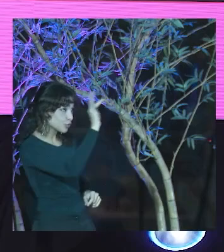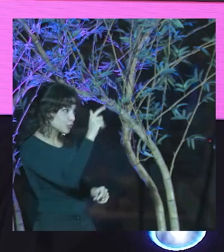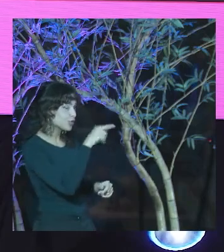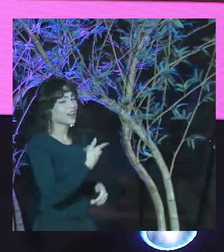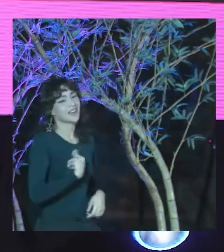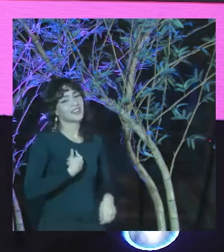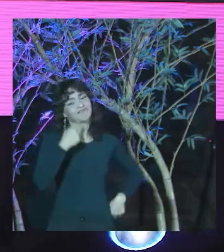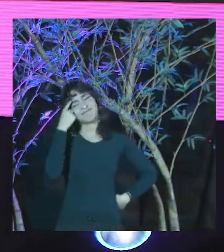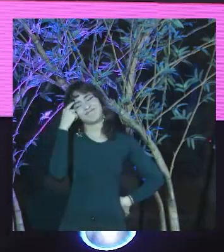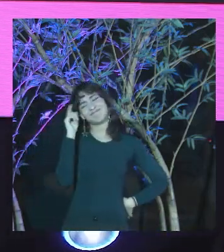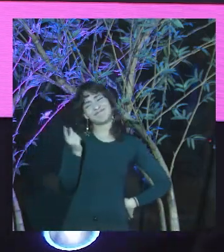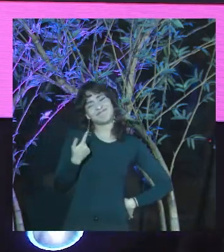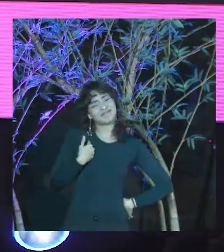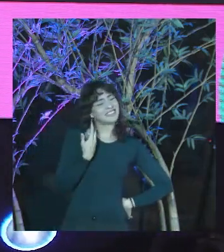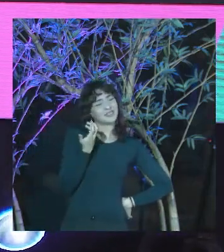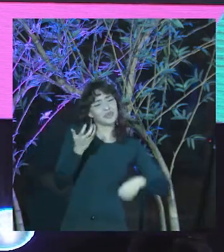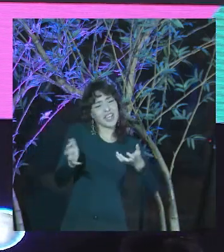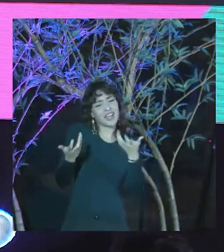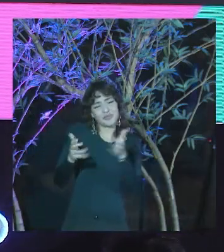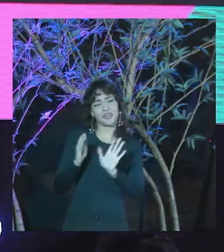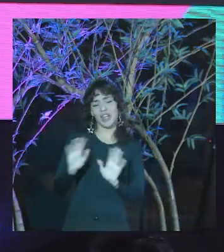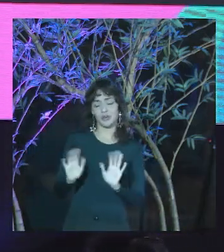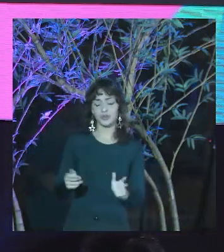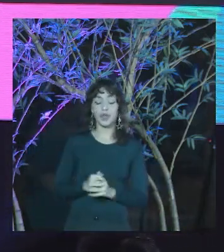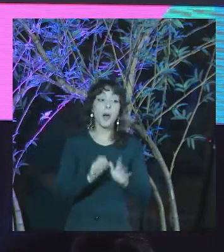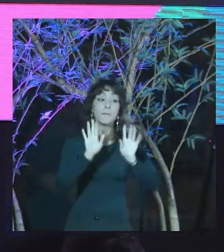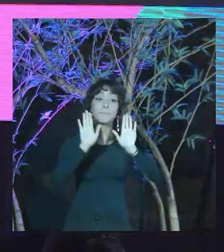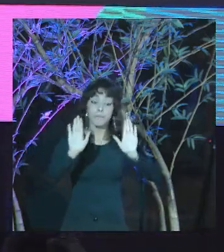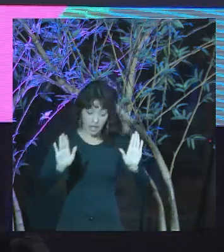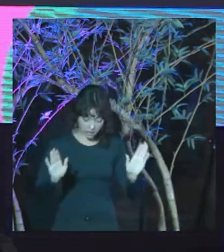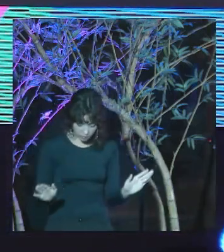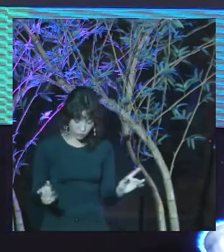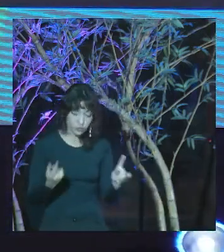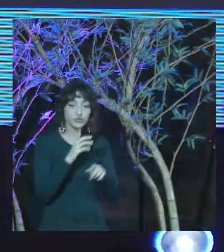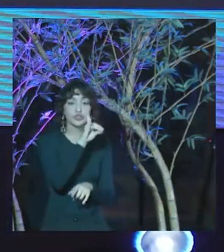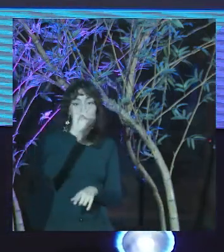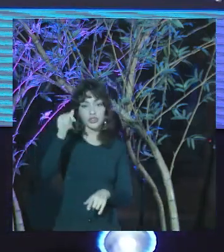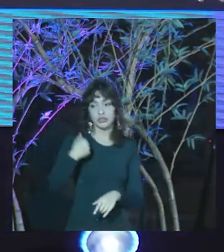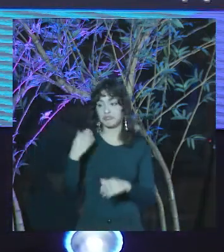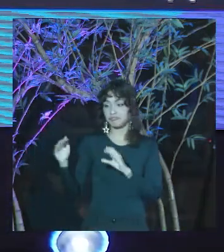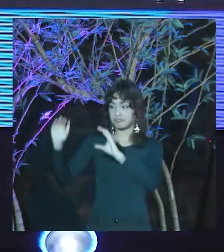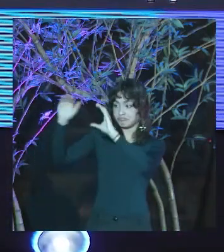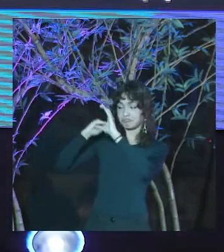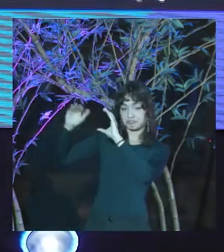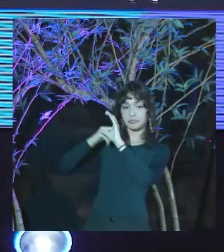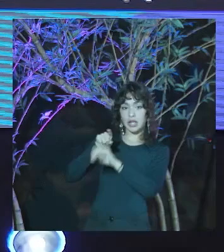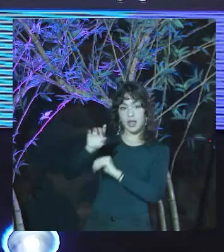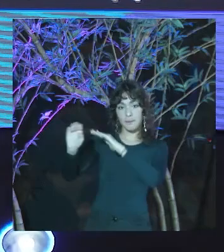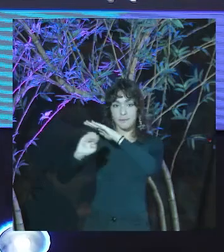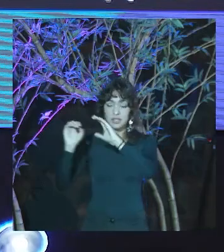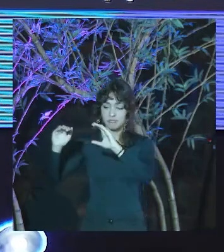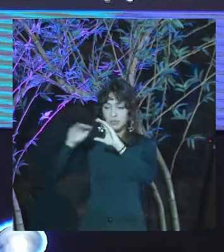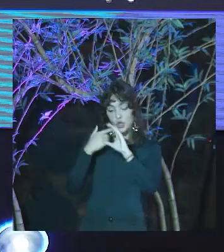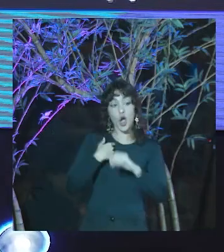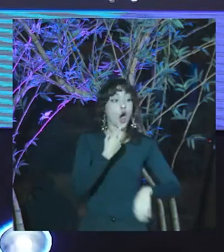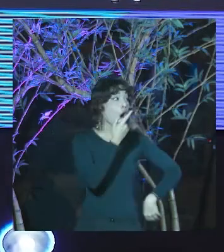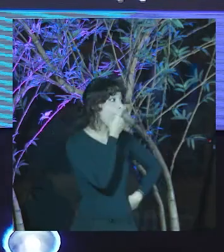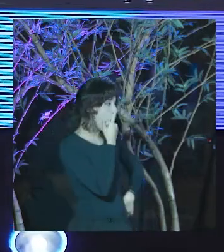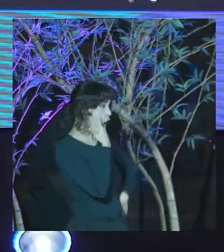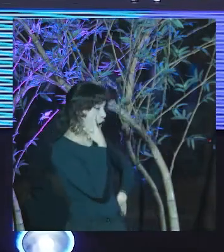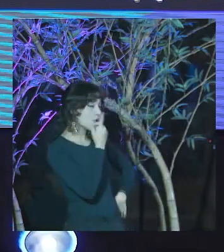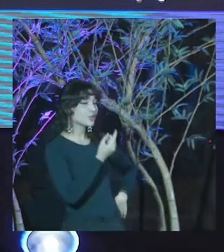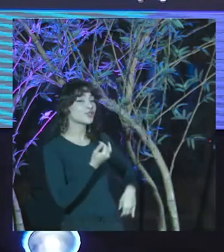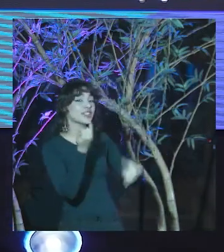não. Porém, um dia eu recebi um e-mail de lá e me dizendo o seguinte, olha, nós tivemos nossos dados